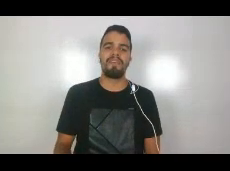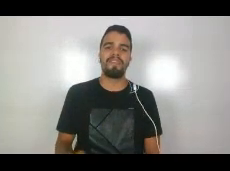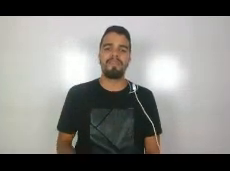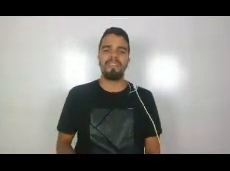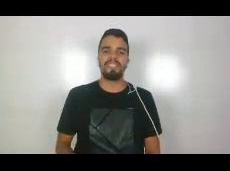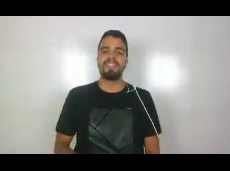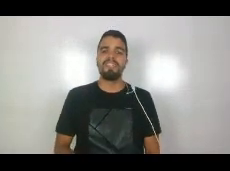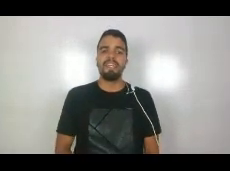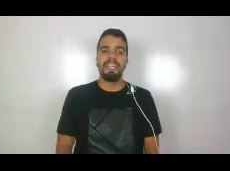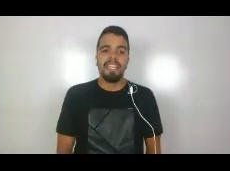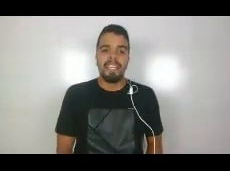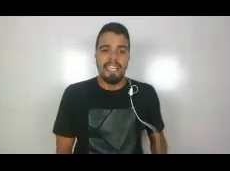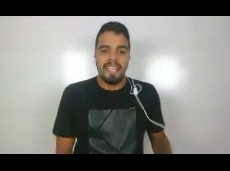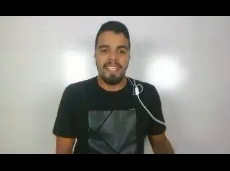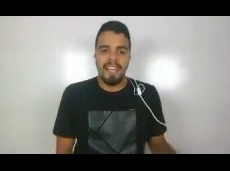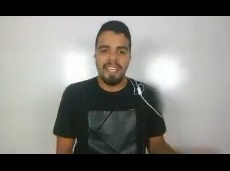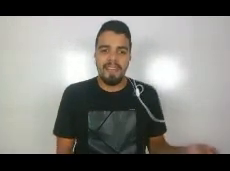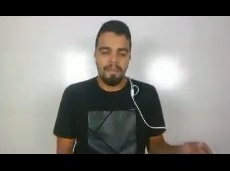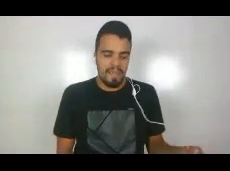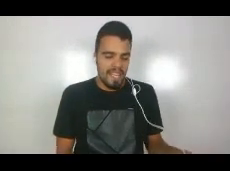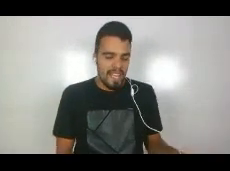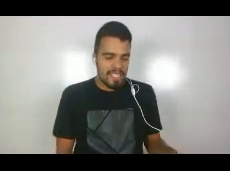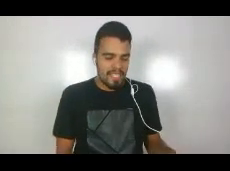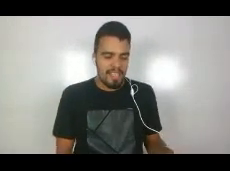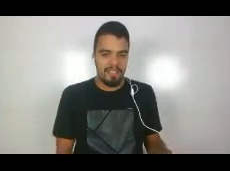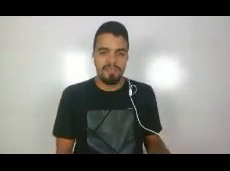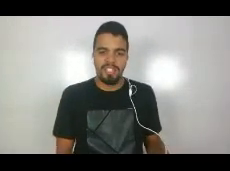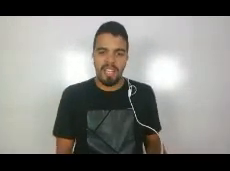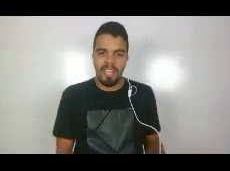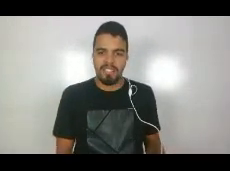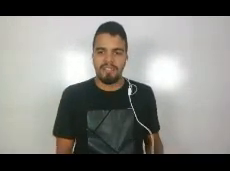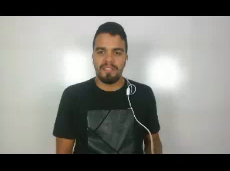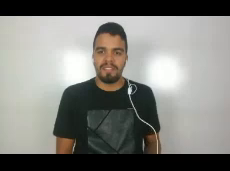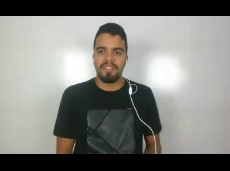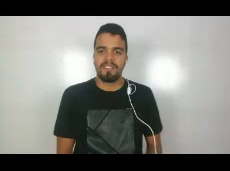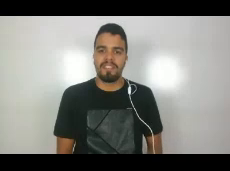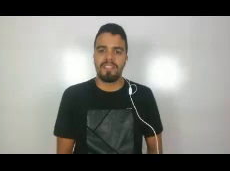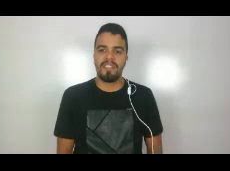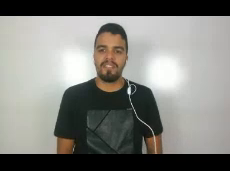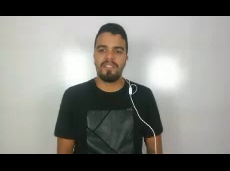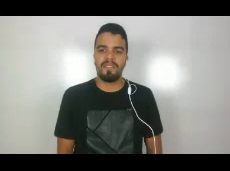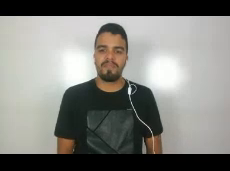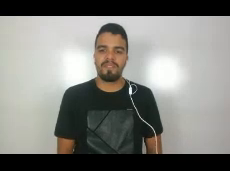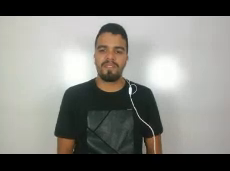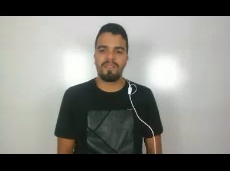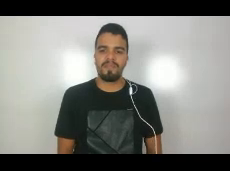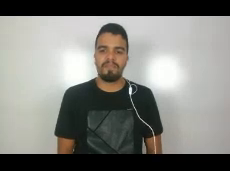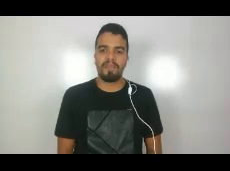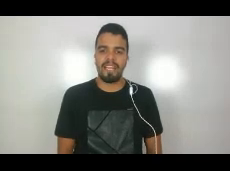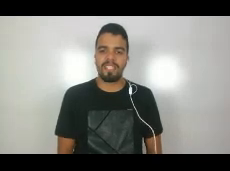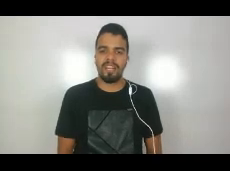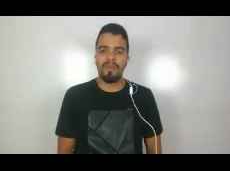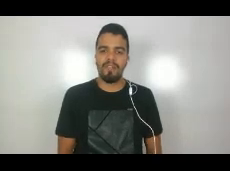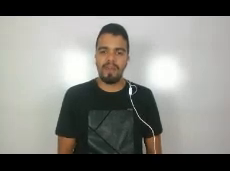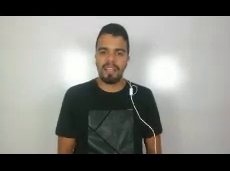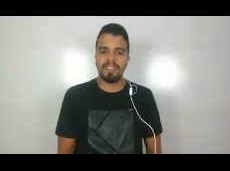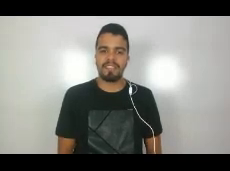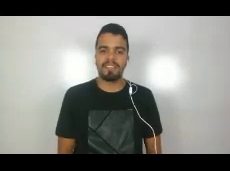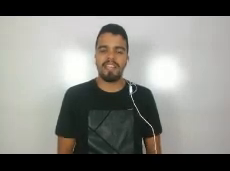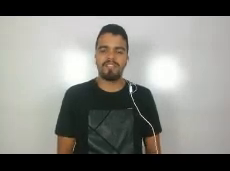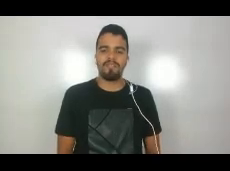sinalização, perfeitamente. E aí, nesta unidade, que nós vamos praticar um